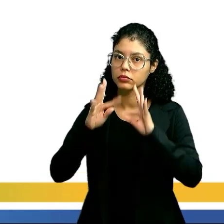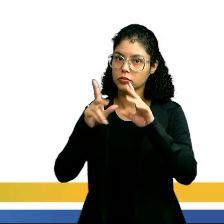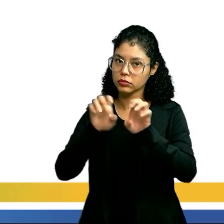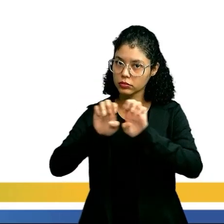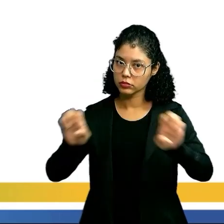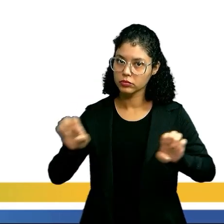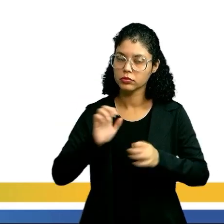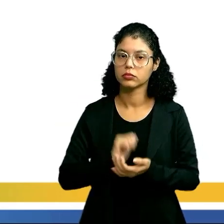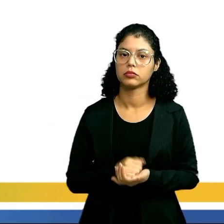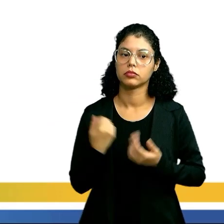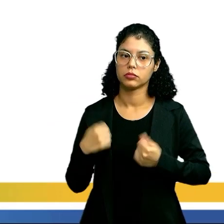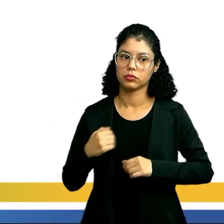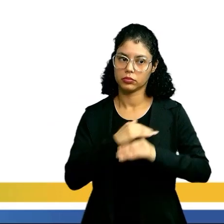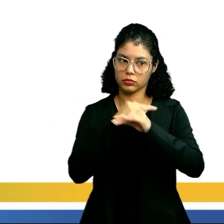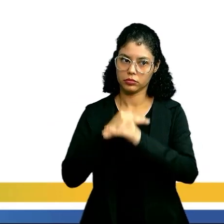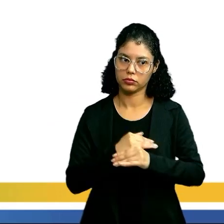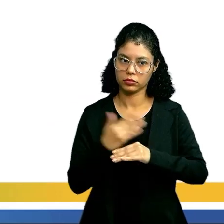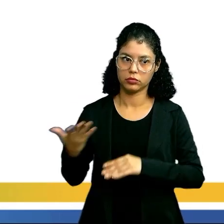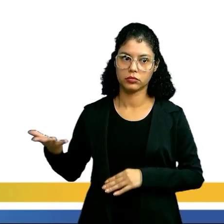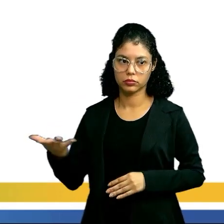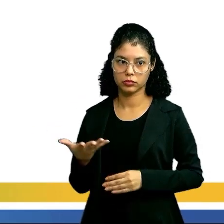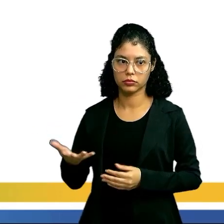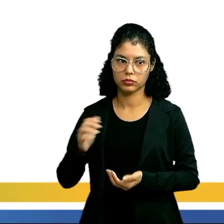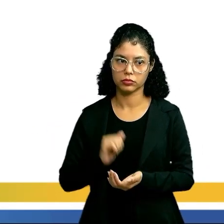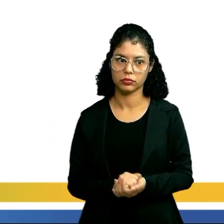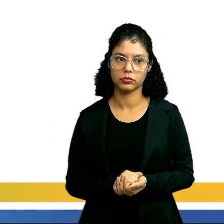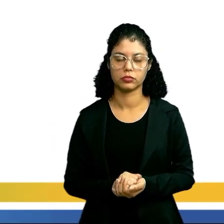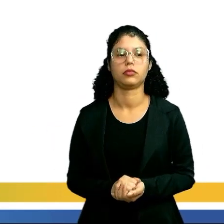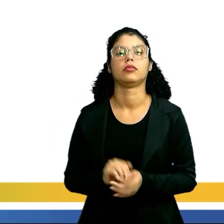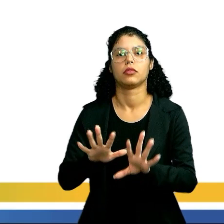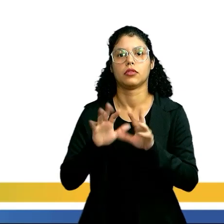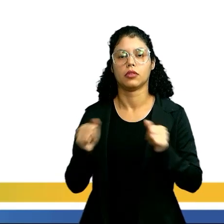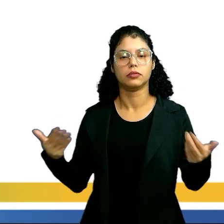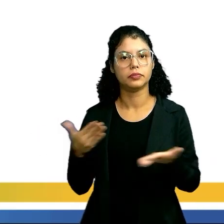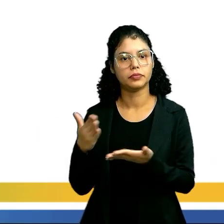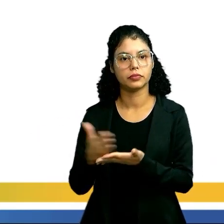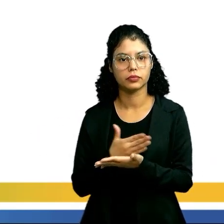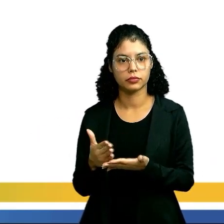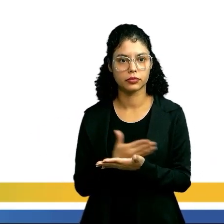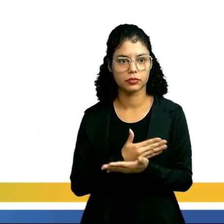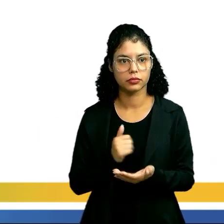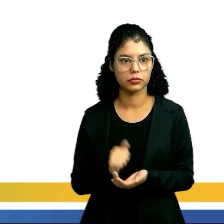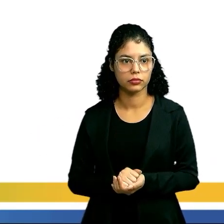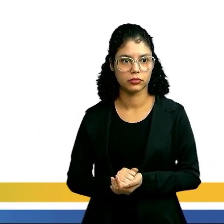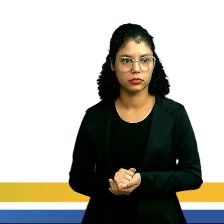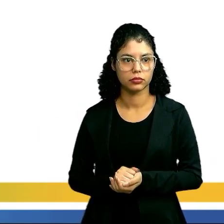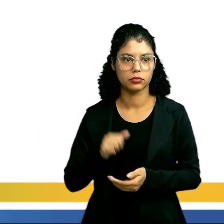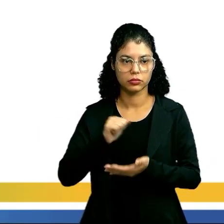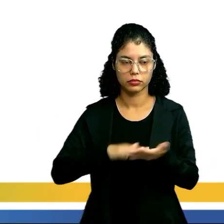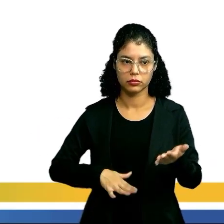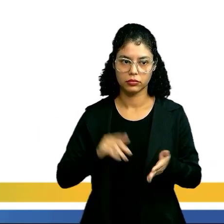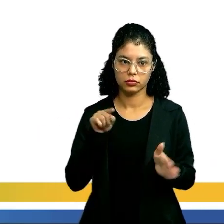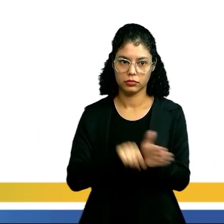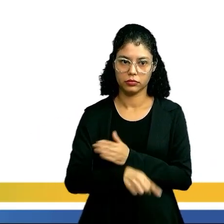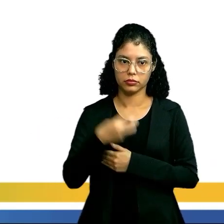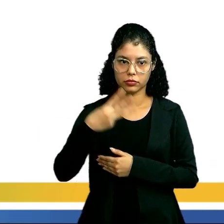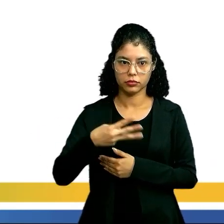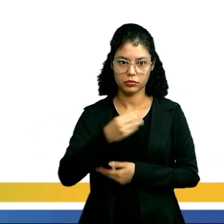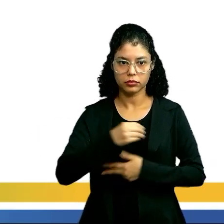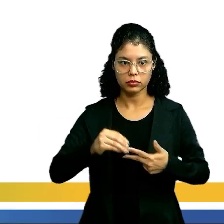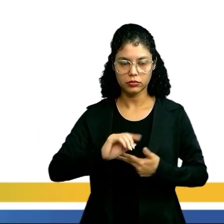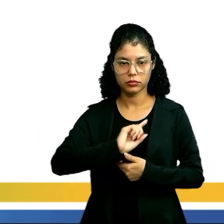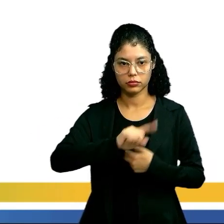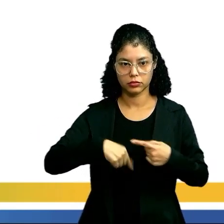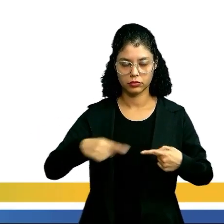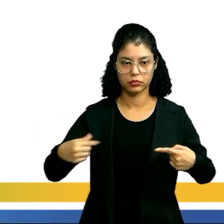equação exponencial eu tenho que igualar as bases. Vamos ver aí, ó. Pega o livro agora, corre lá, corre lá. Exercício 3, livro A Prova Enem,